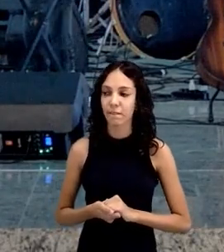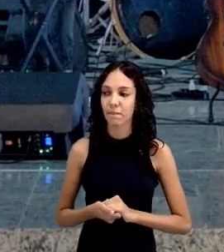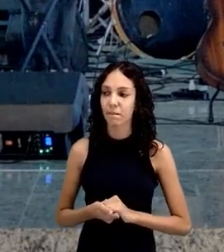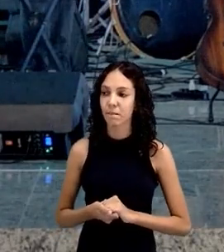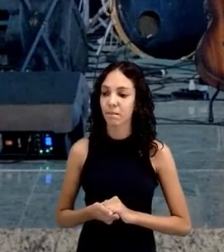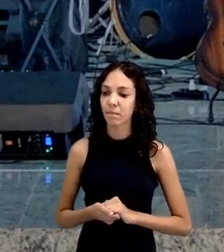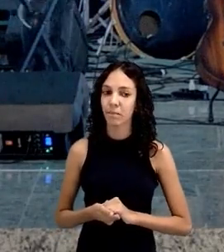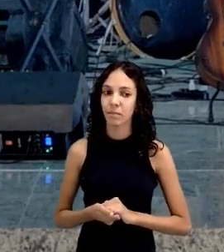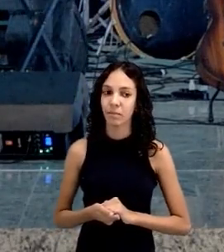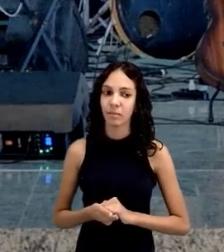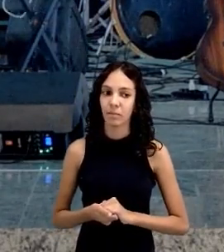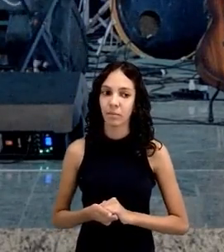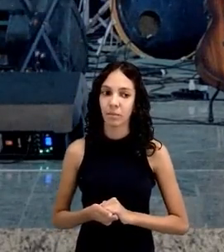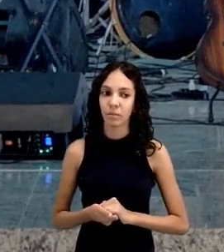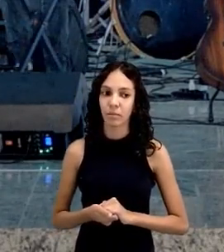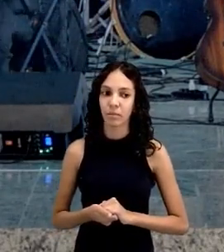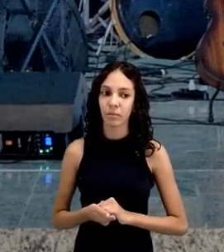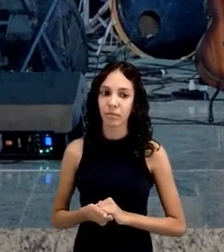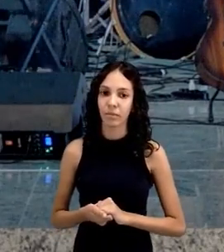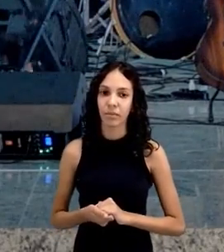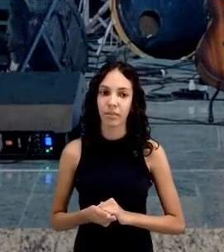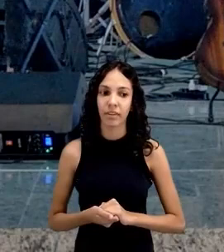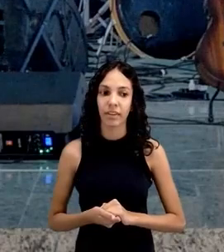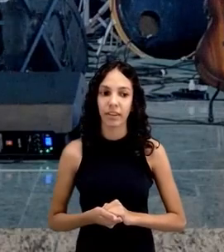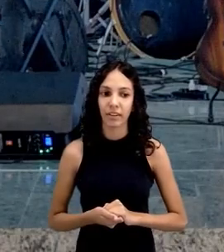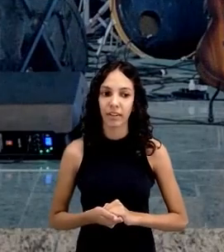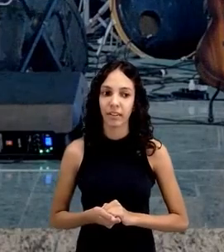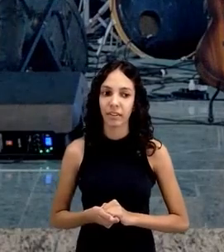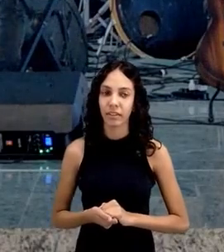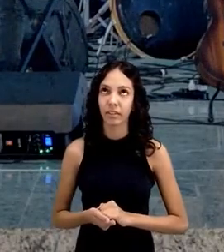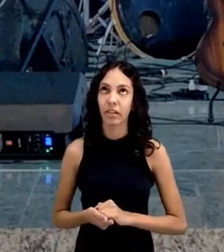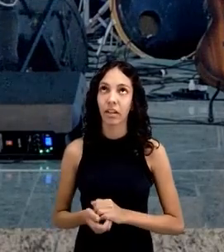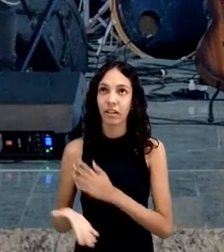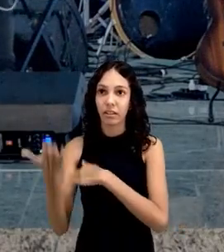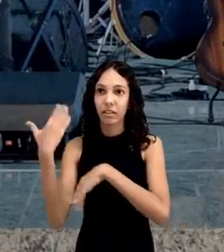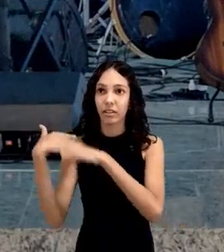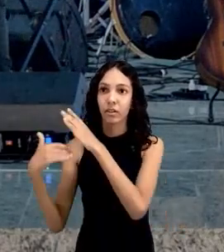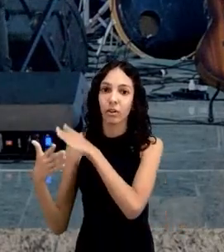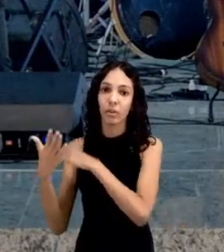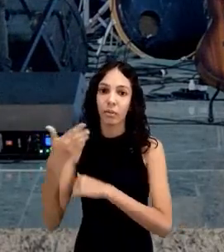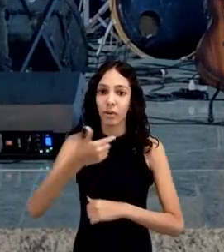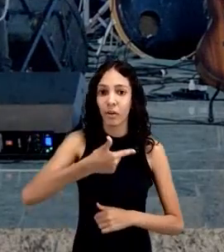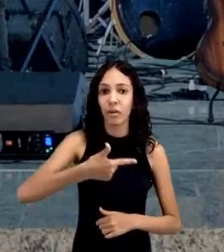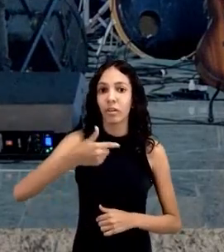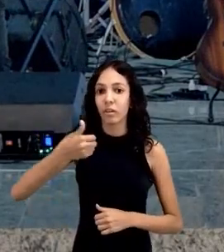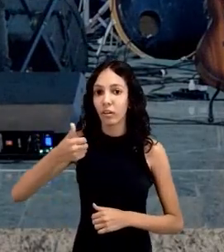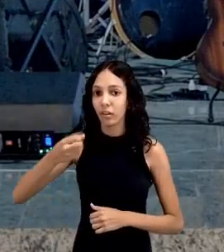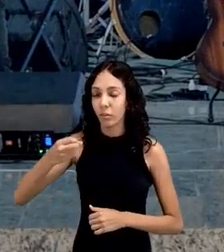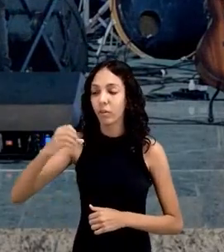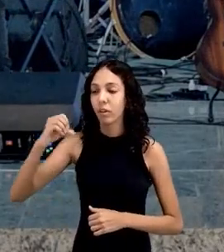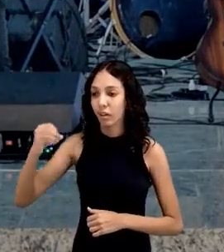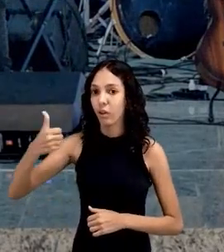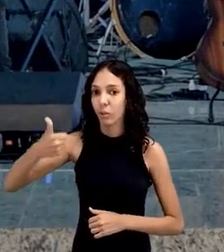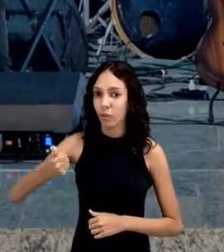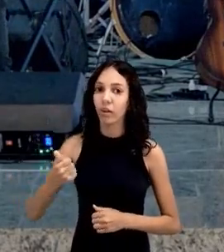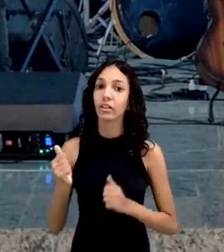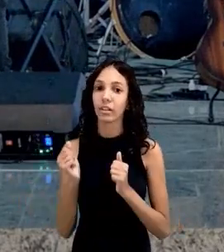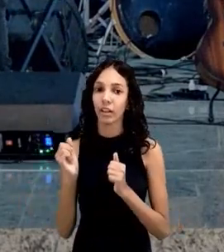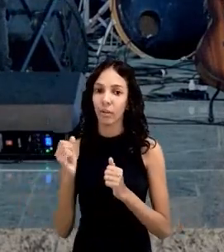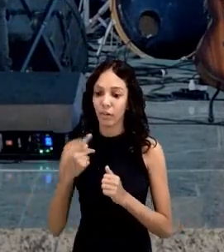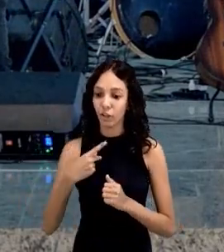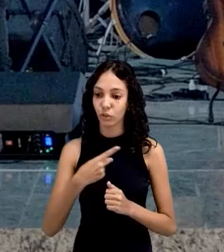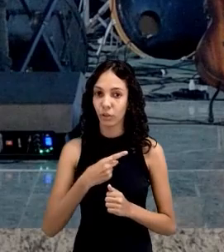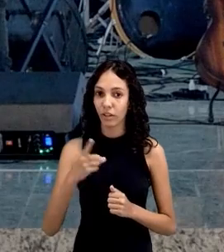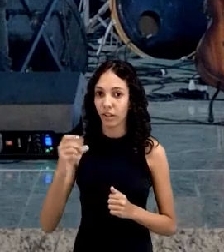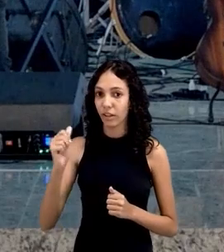desde 2008, né? Hoje de manhã eu falei aqui, a gente sempre está repetindo, viu? Todo culto a gente repete essa mesma conversa, né? Mas tem que ser dito, né?